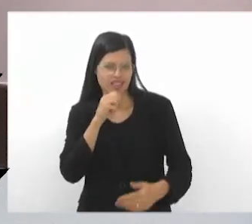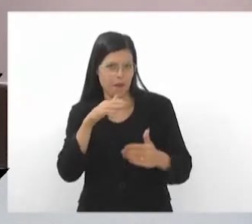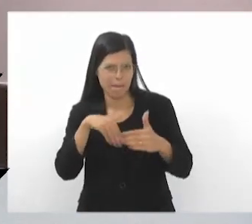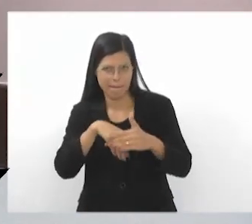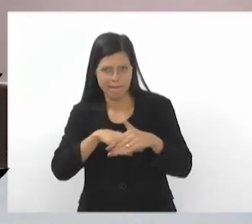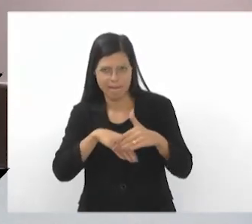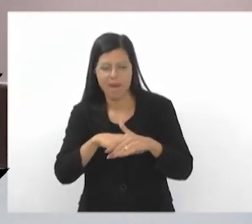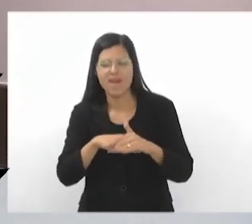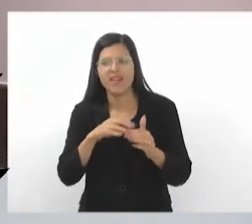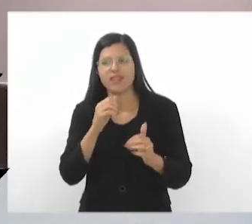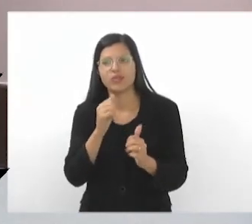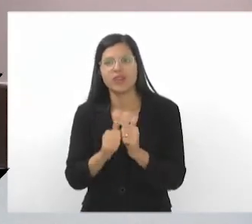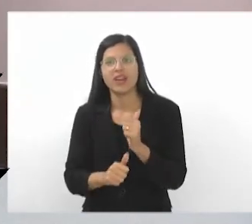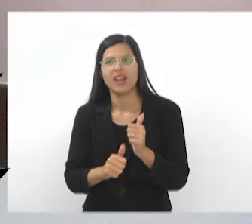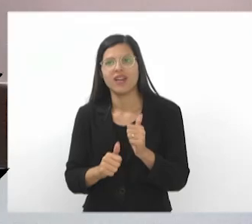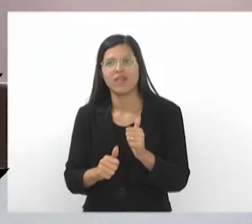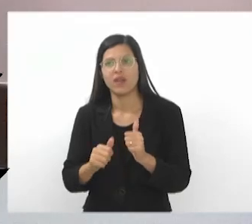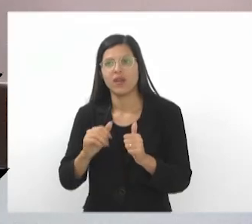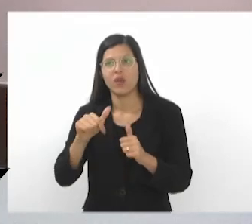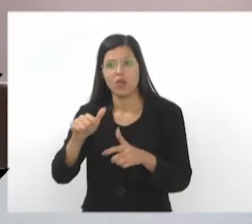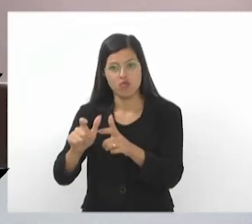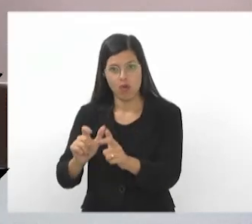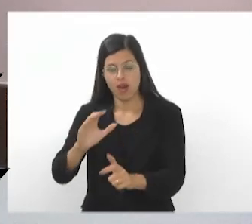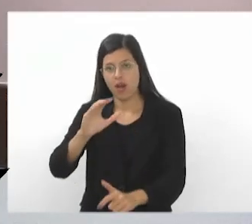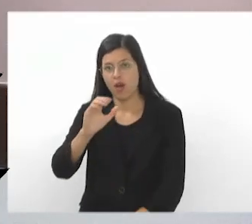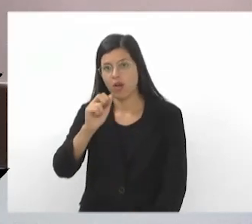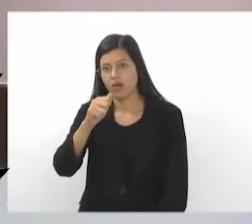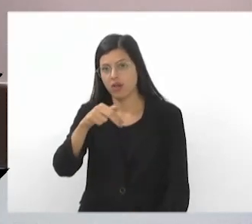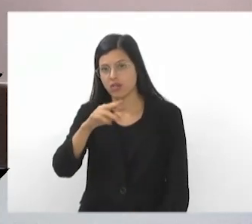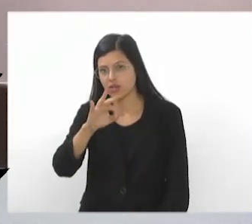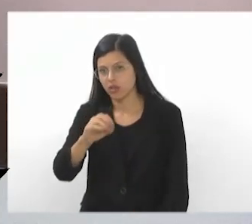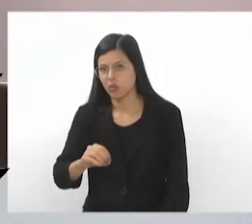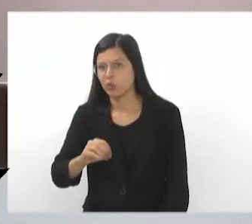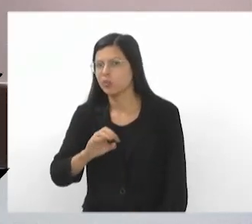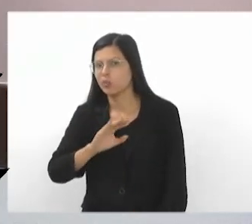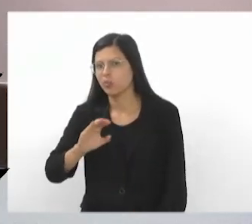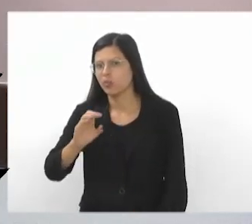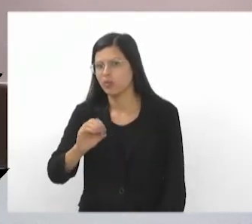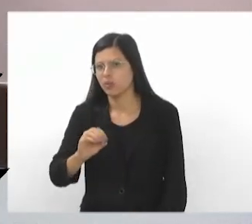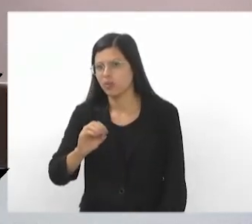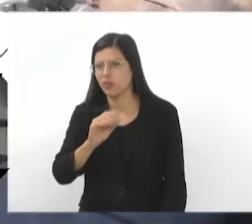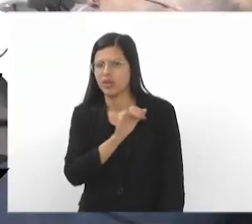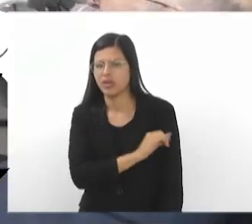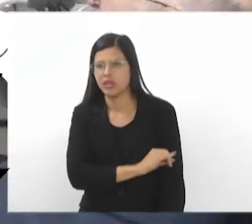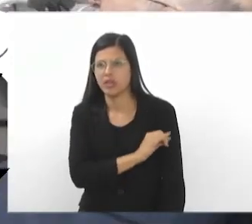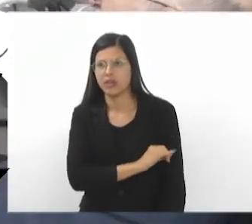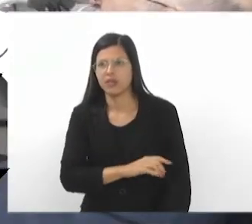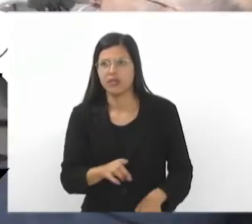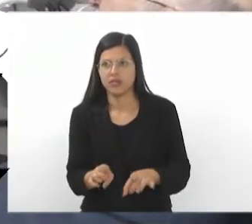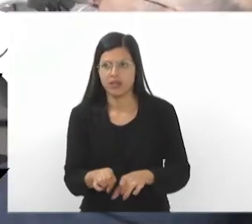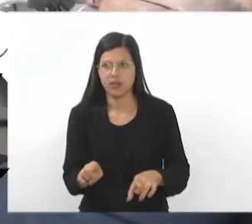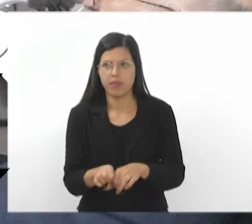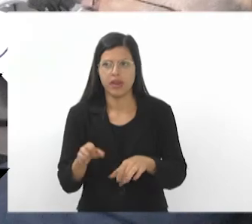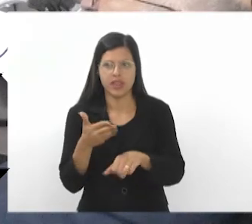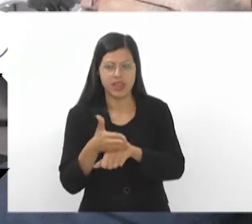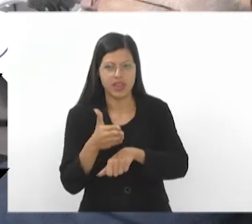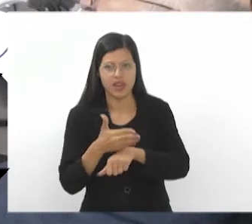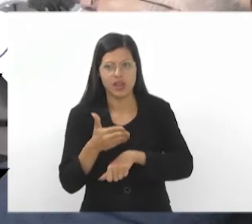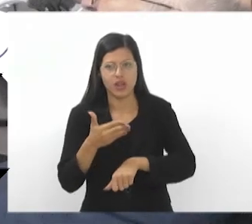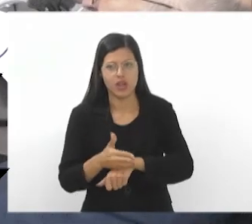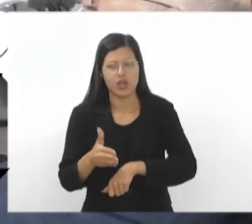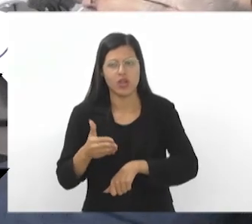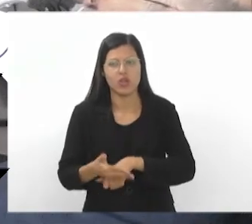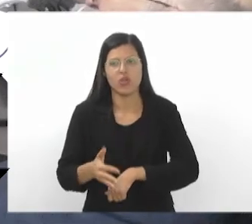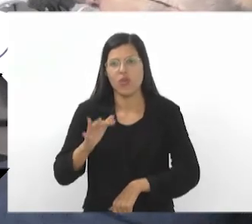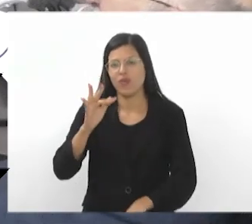Canto do Rio também deu para o futebol carioca um grande craque chamado Fefeu.